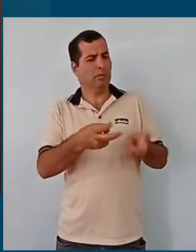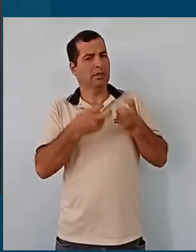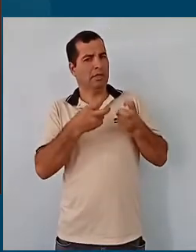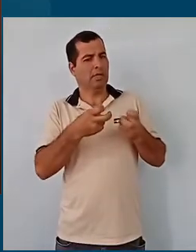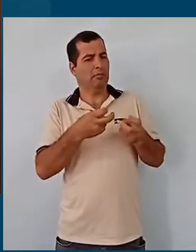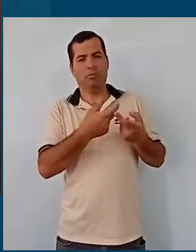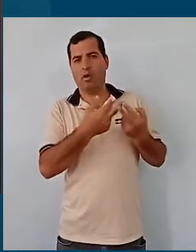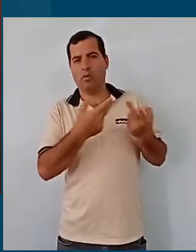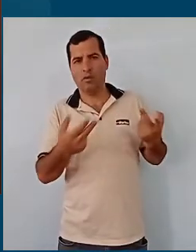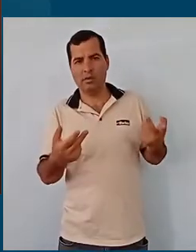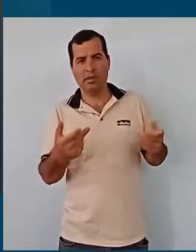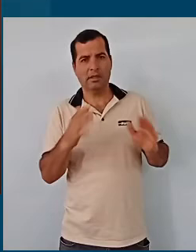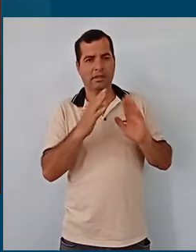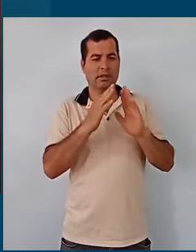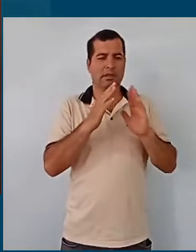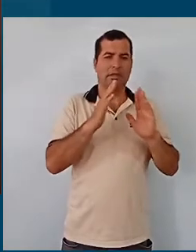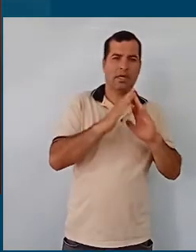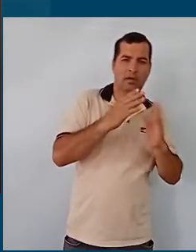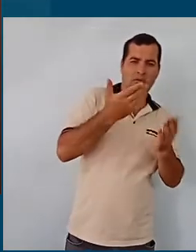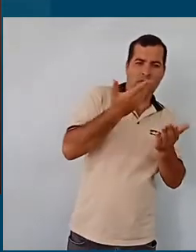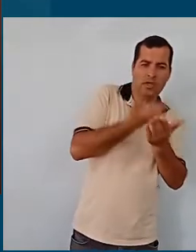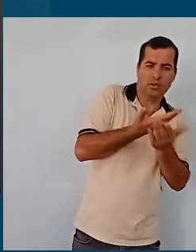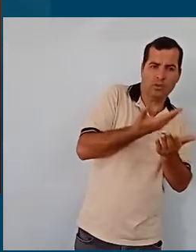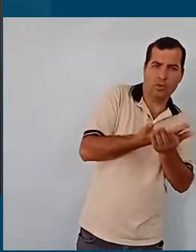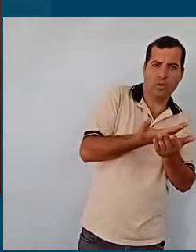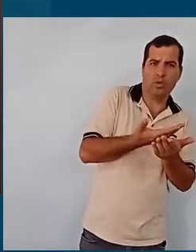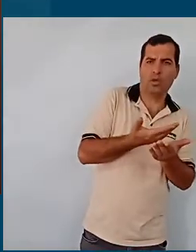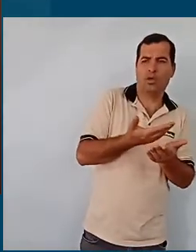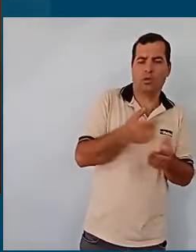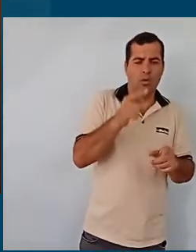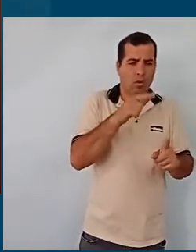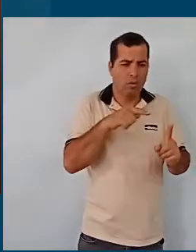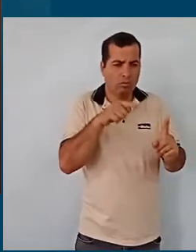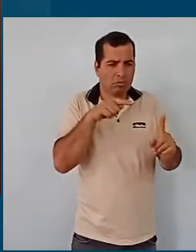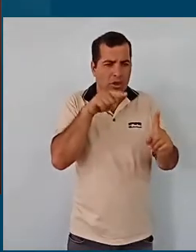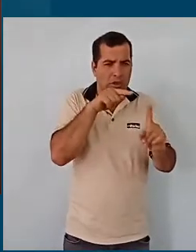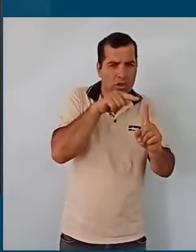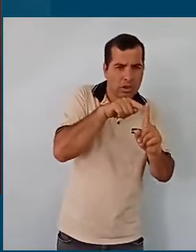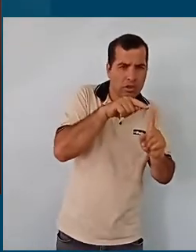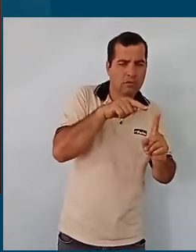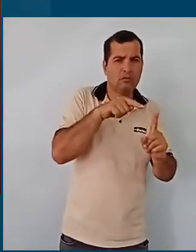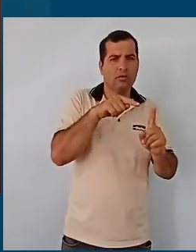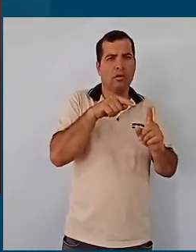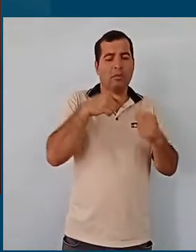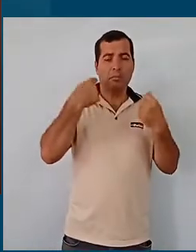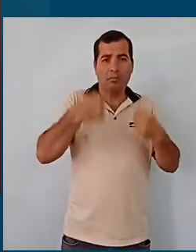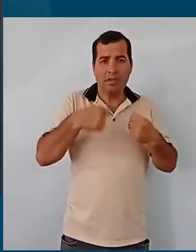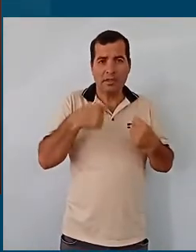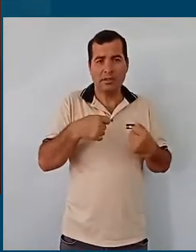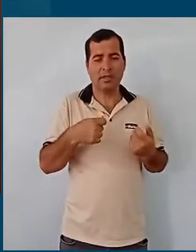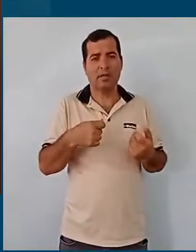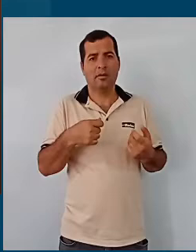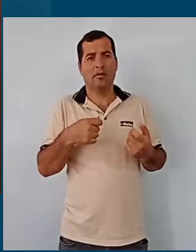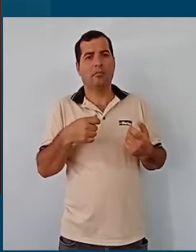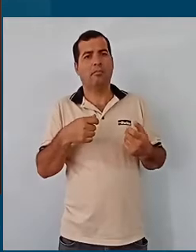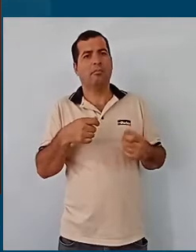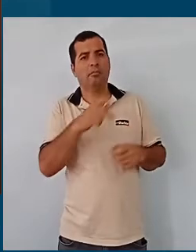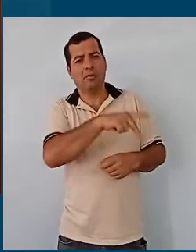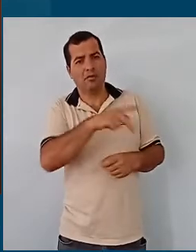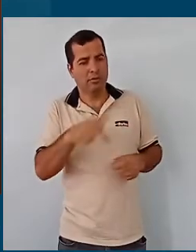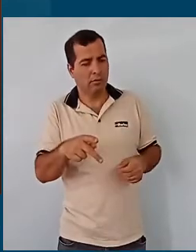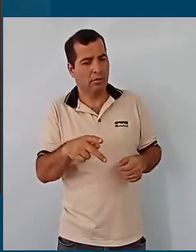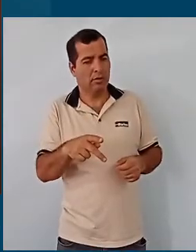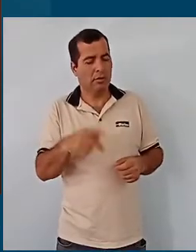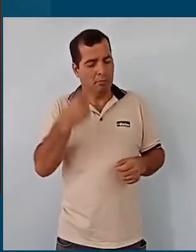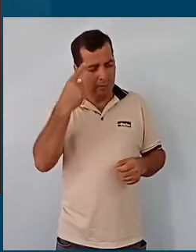escolares, rever objetivos, nós, professores e professoras, não podemos tomar isso como se fosse